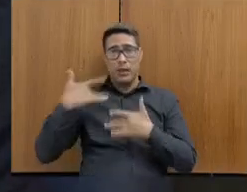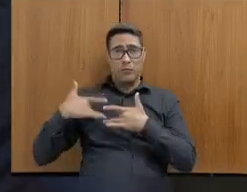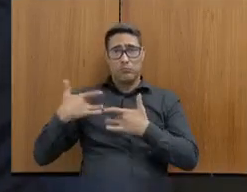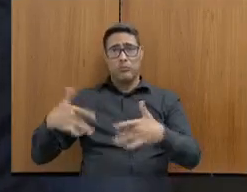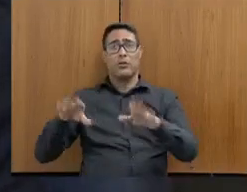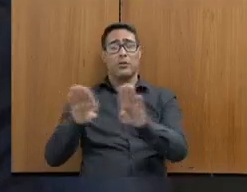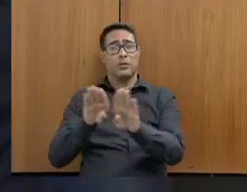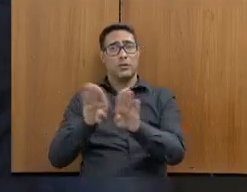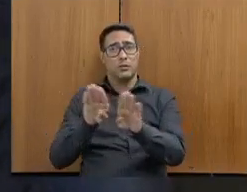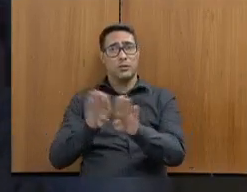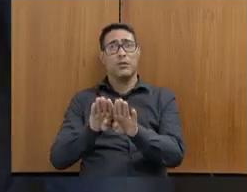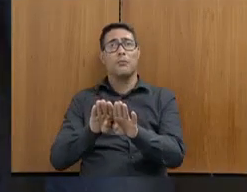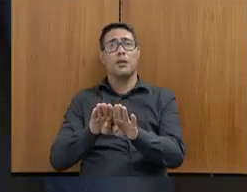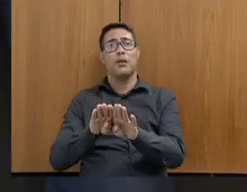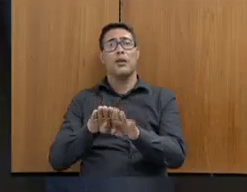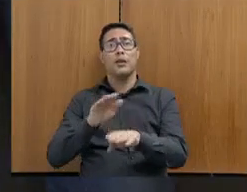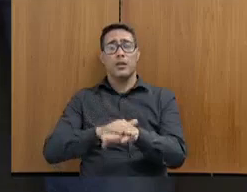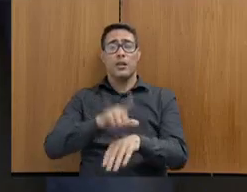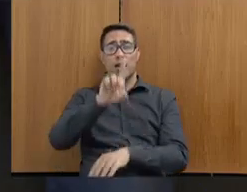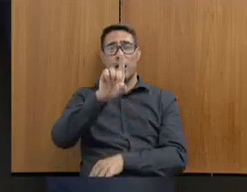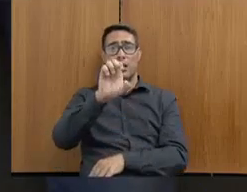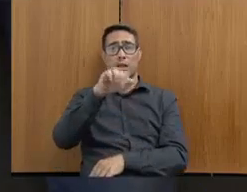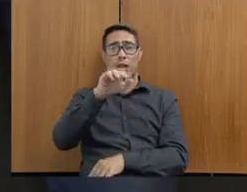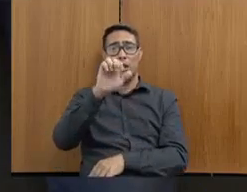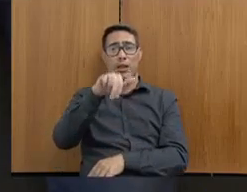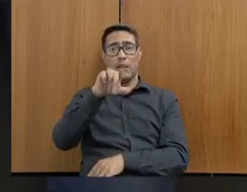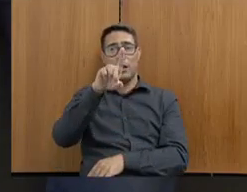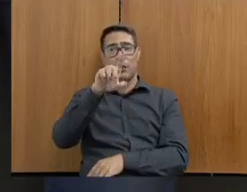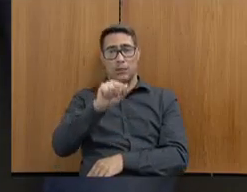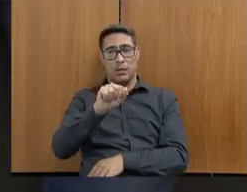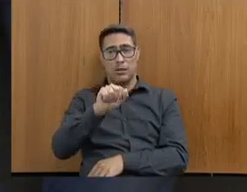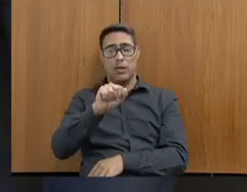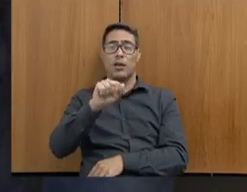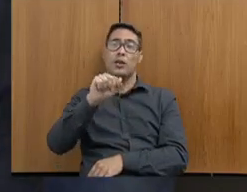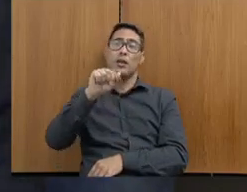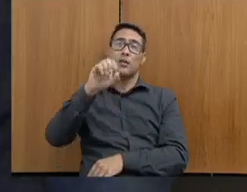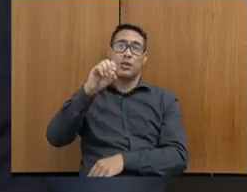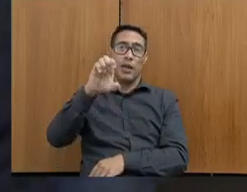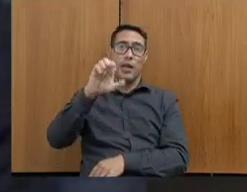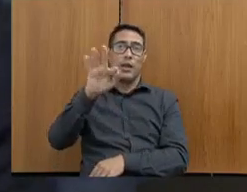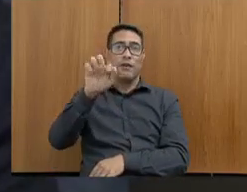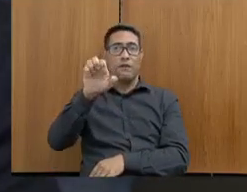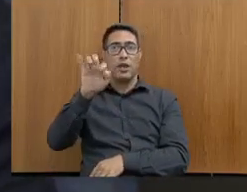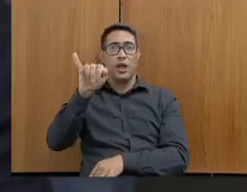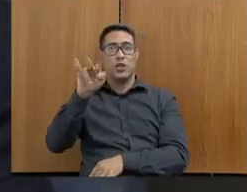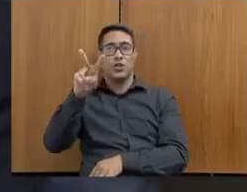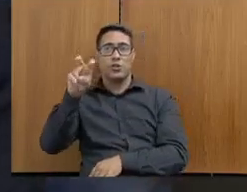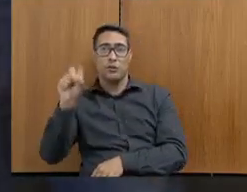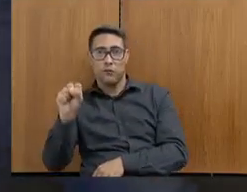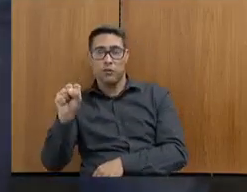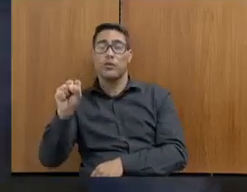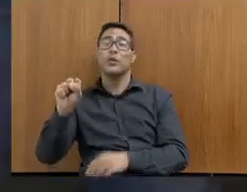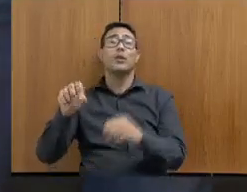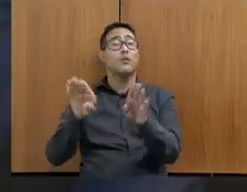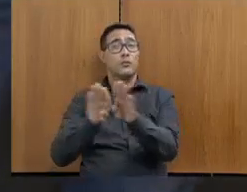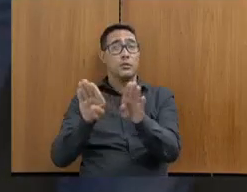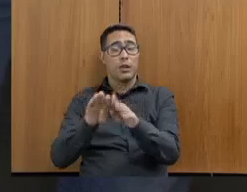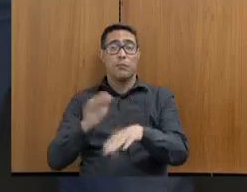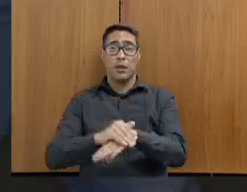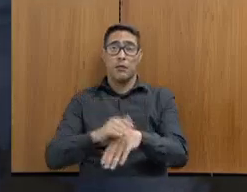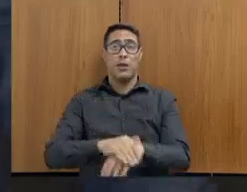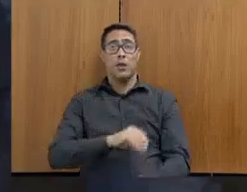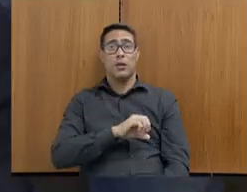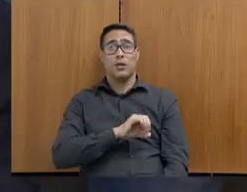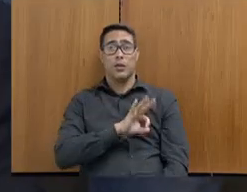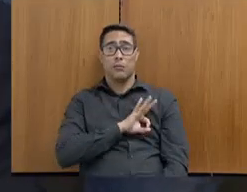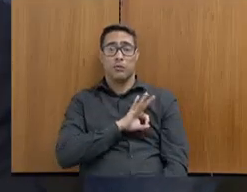a questão da demanda de efetivo a demanda de efetivo na Polícia Civil bem como também da Polícia Militar ela